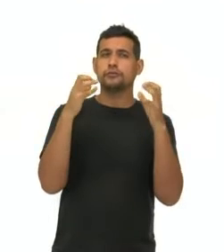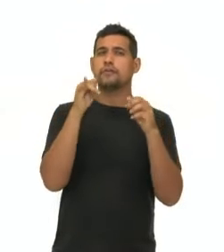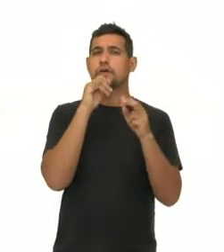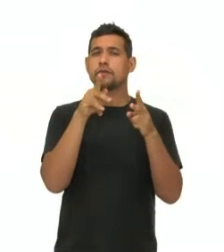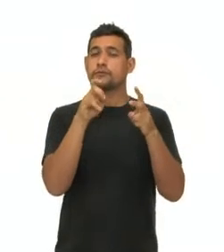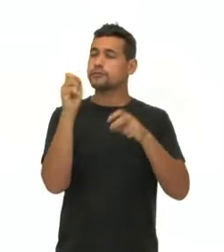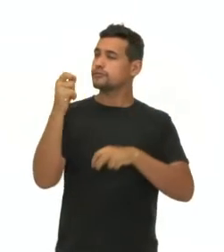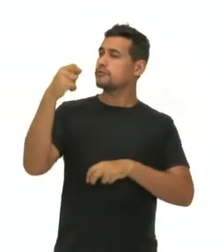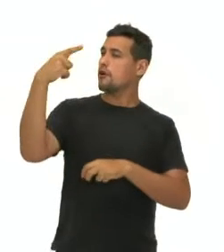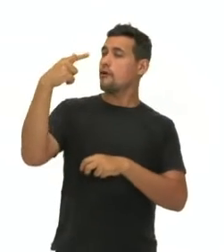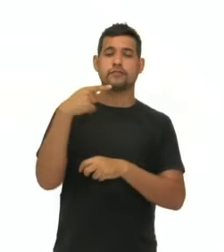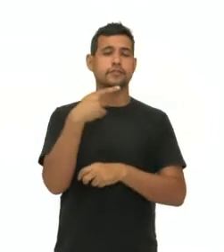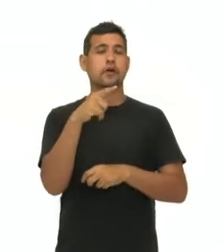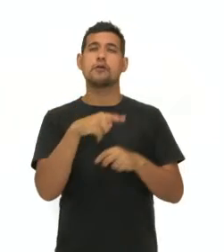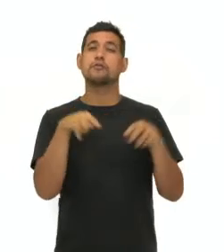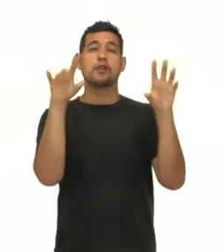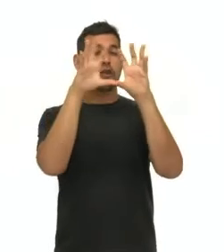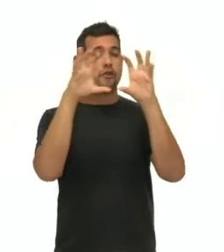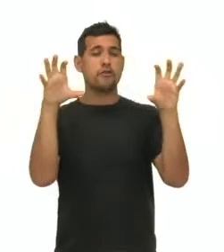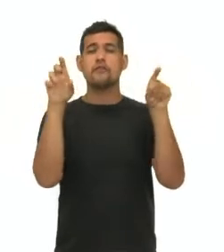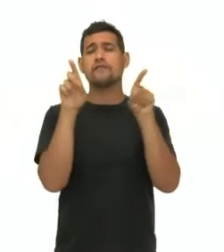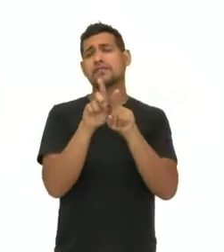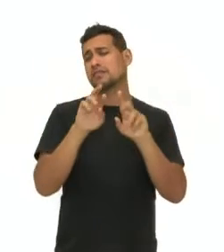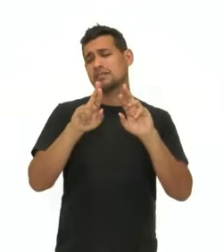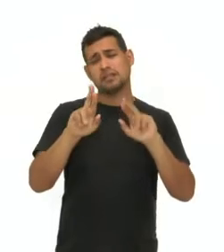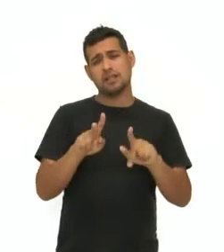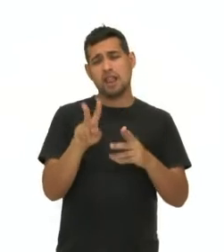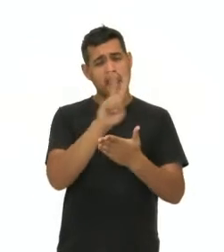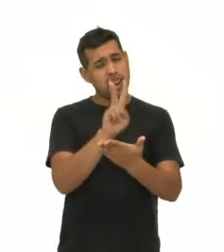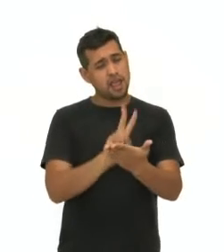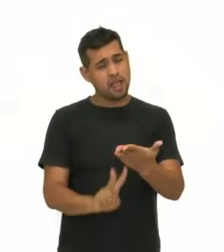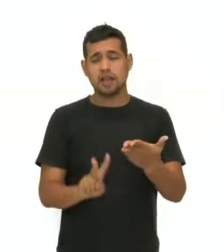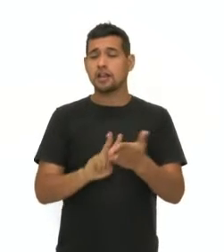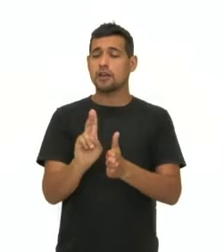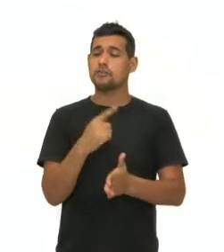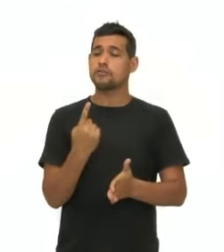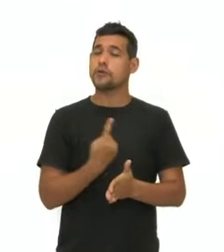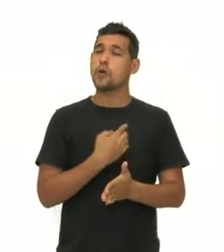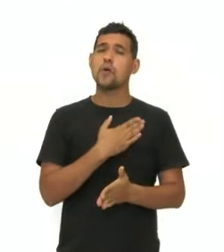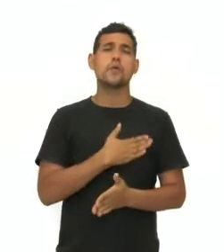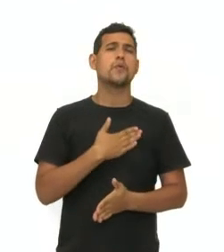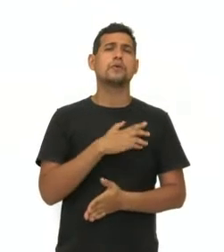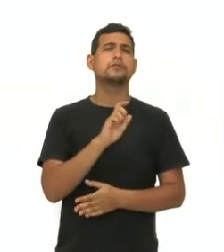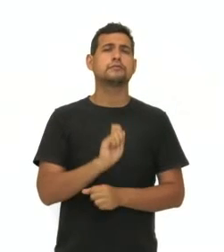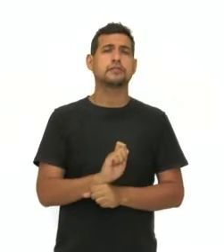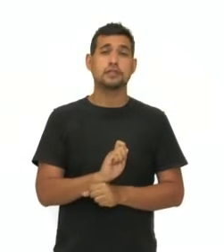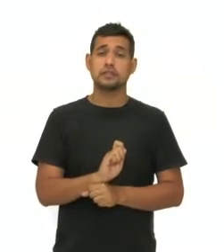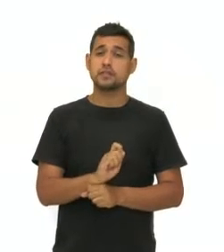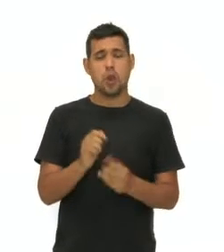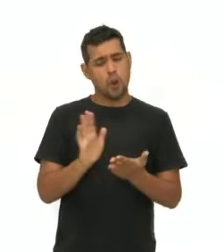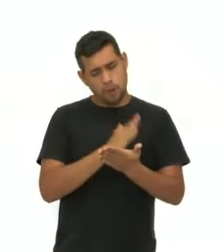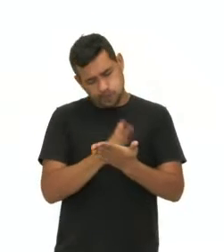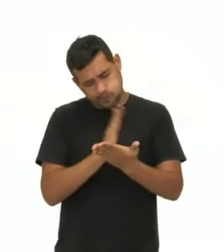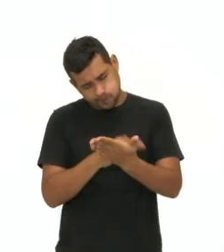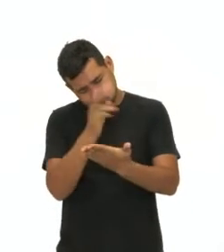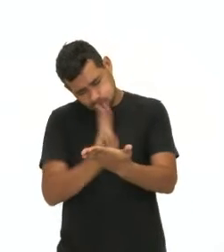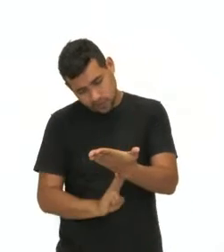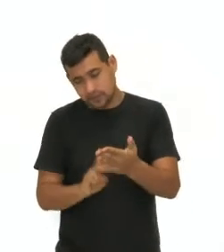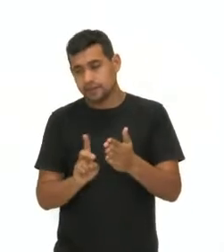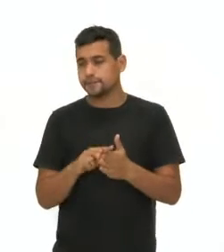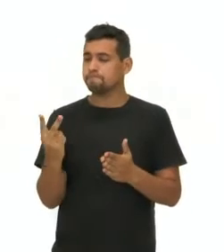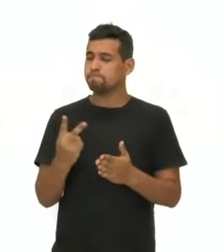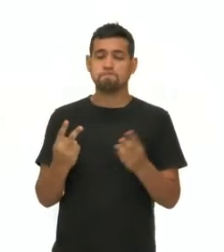eles ou a eles installer a nos outros nos nos gustamos livros